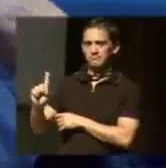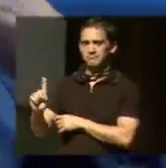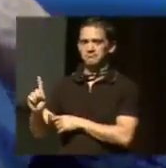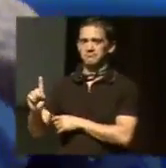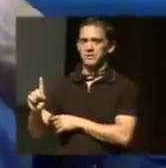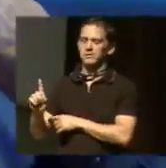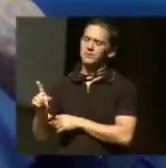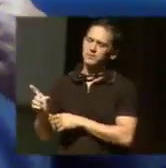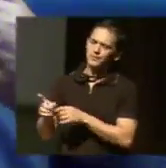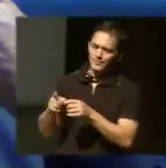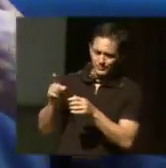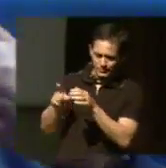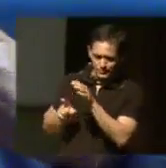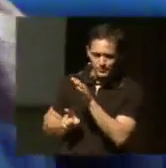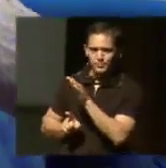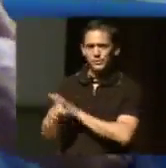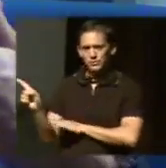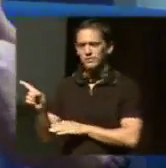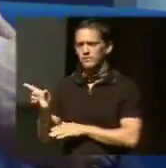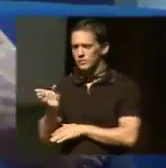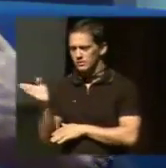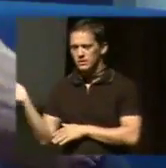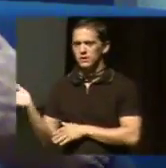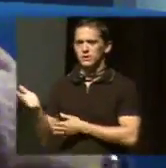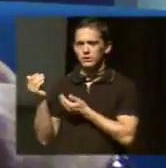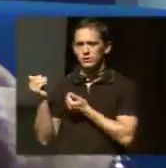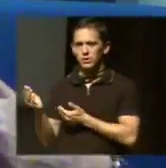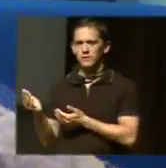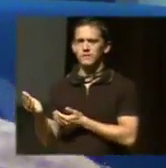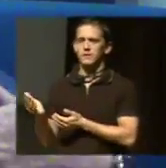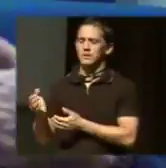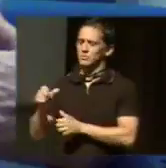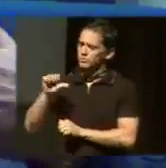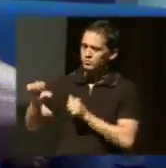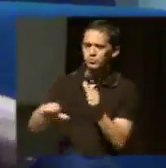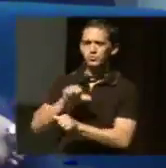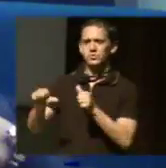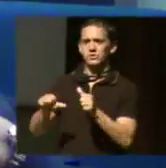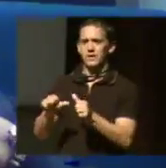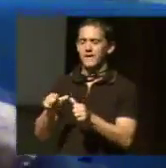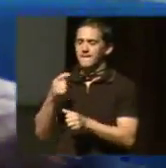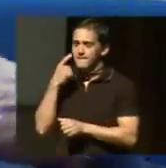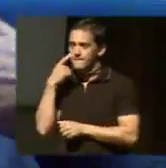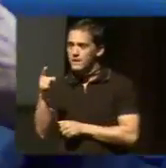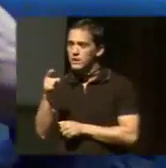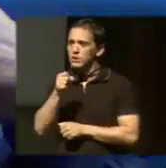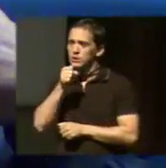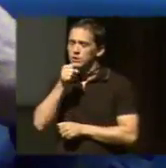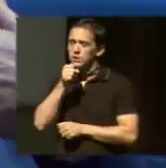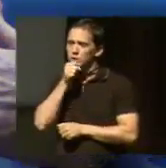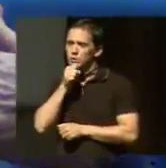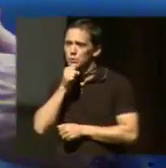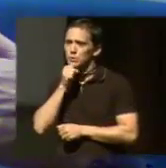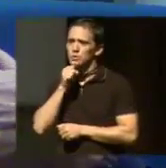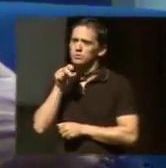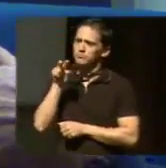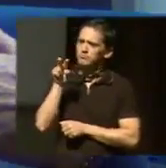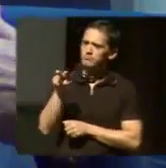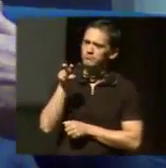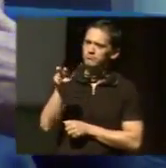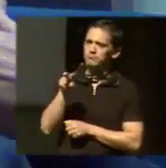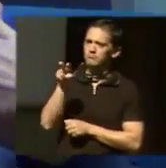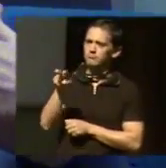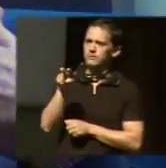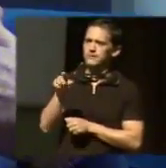de vocês jovens quebrarem esse paradigma e nos verem como pessoas